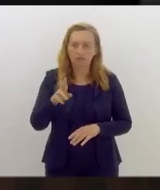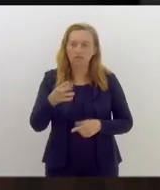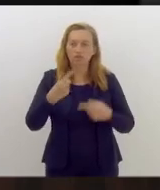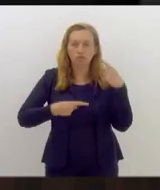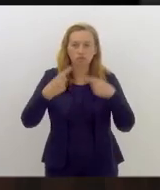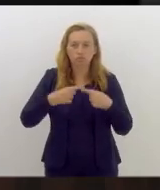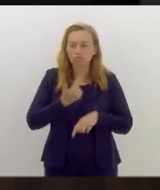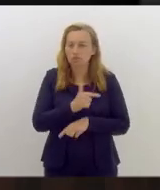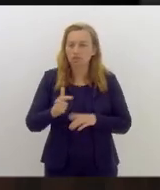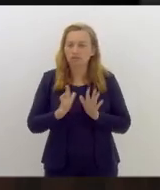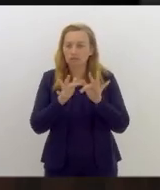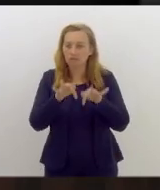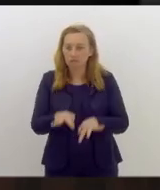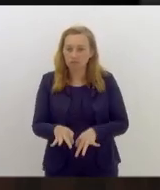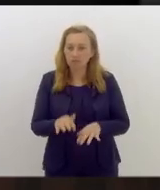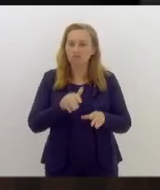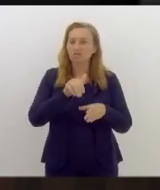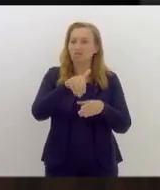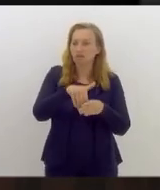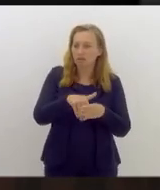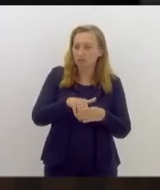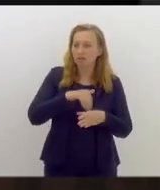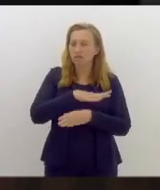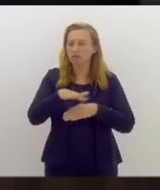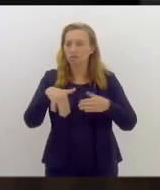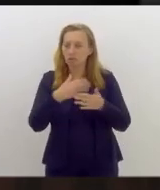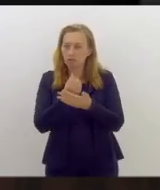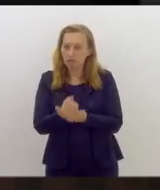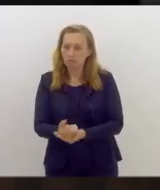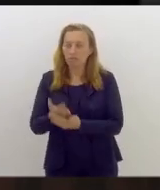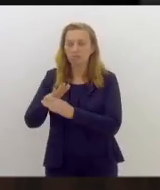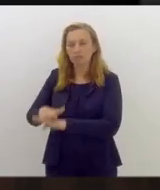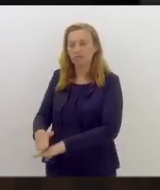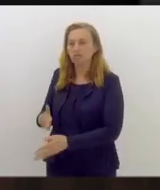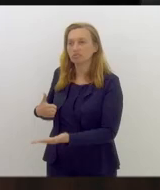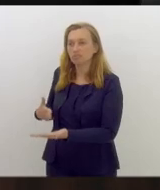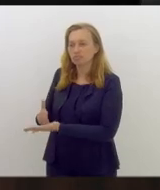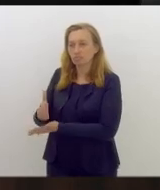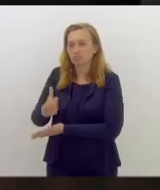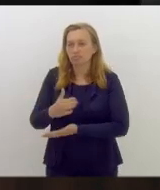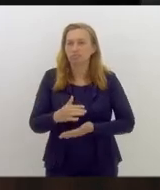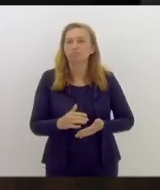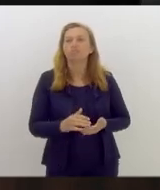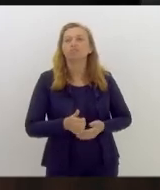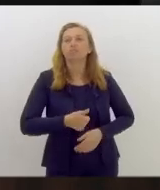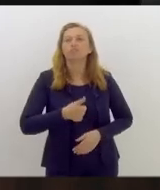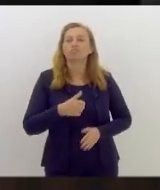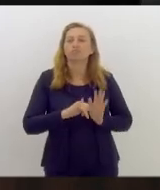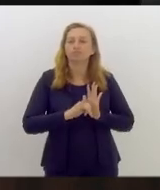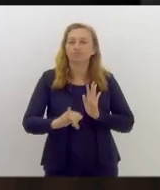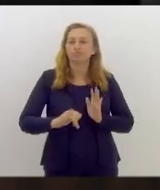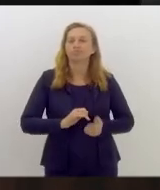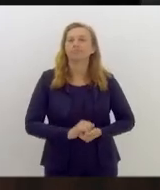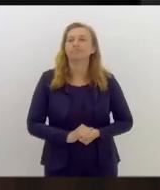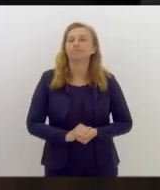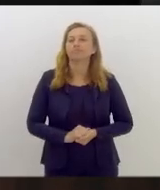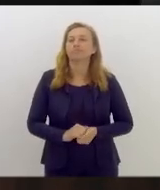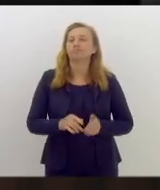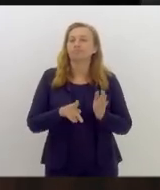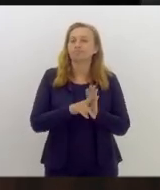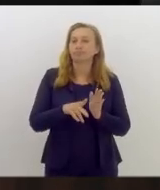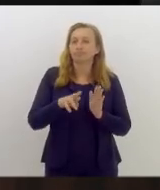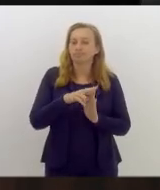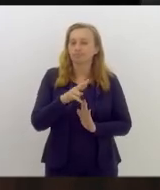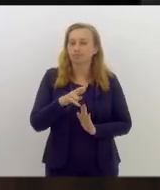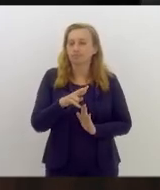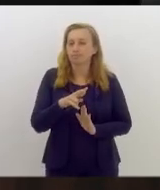discussão, não havendo quem queira discutir, encerrada a discussão, em votação, os senhores que aprovam, permaneçam como estão, aprovado, vai à promulgação. Projeto de